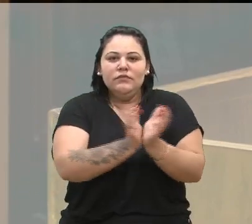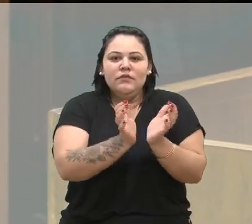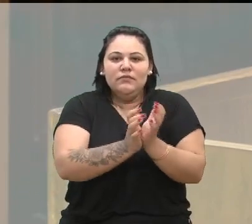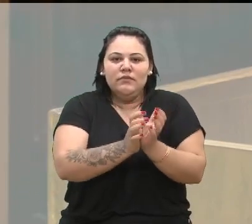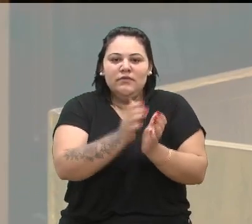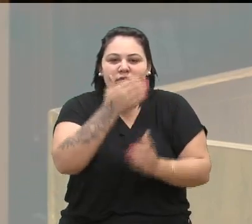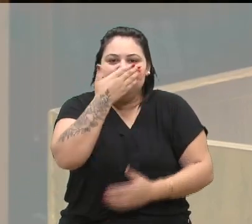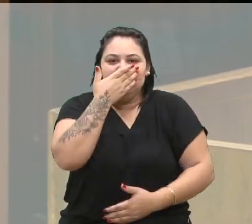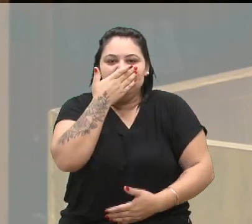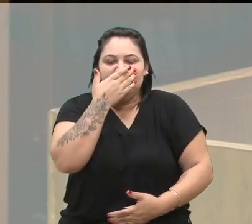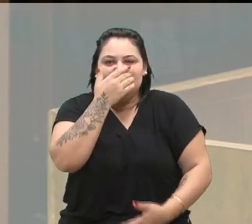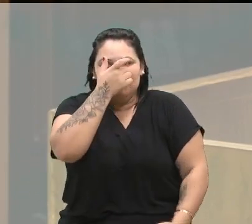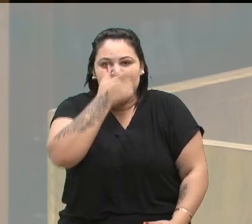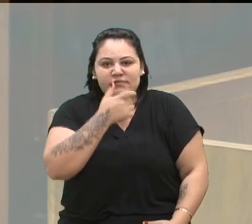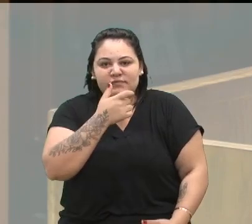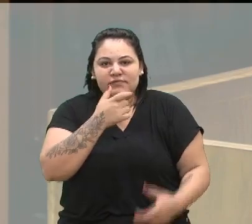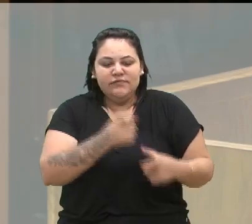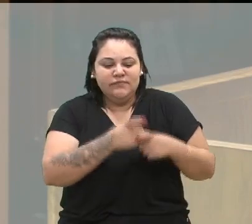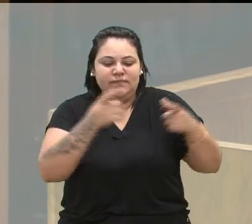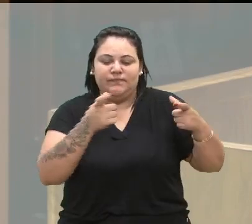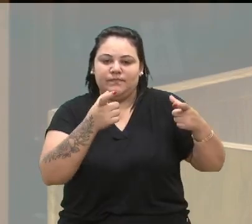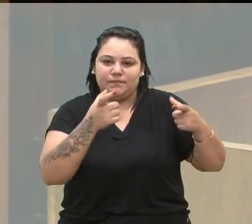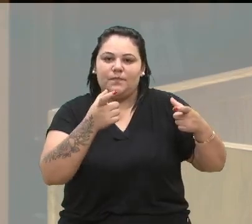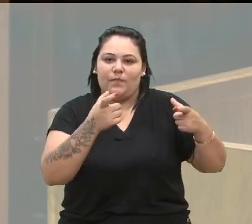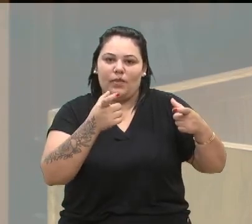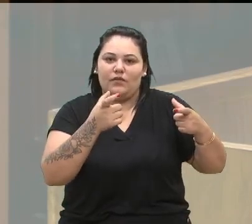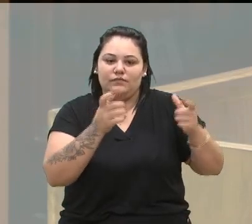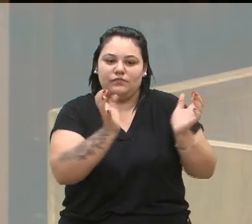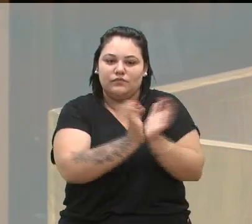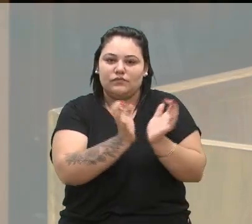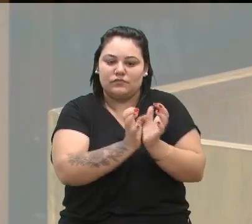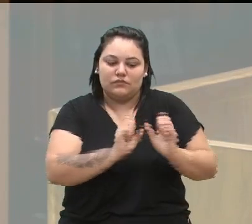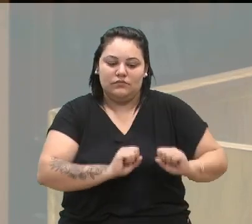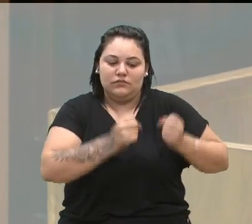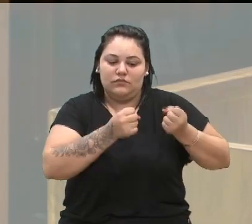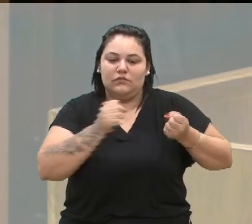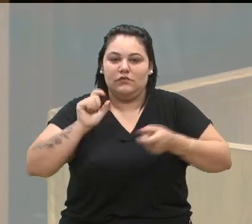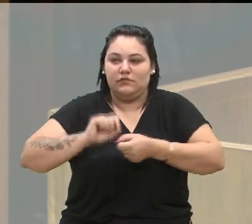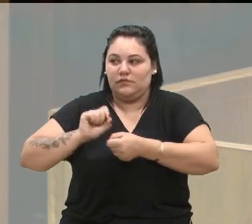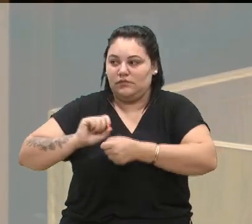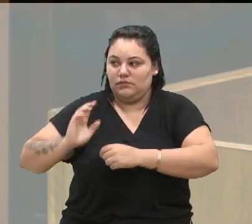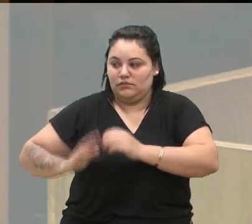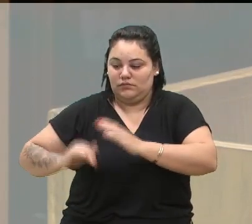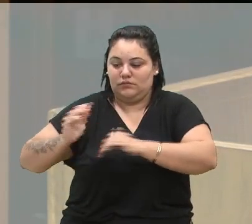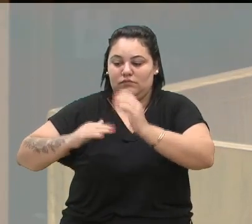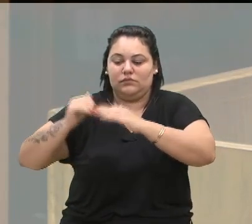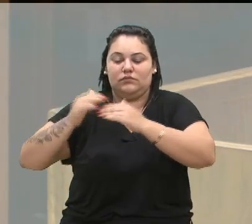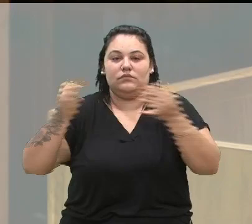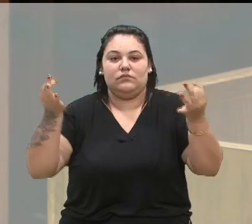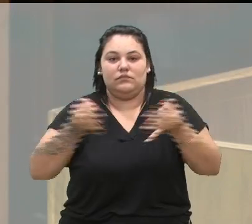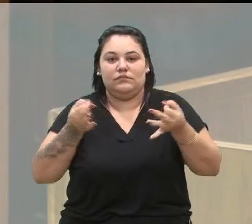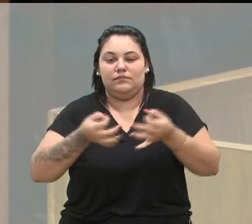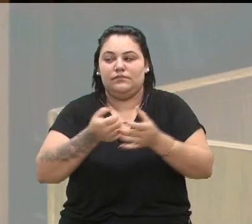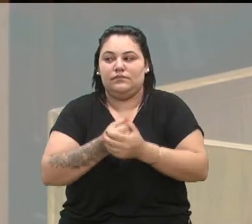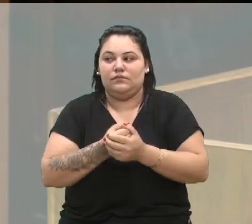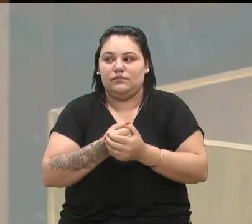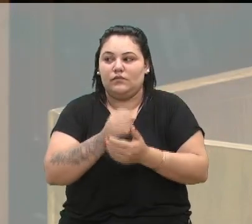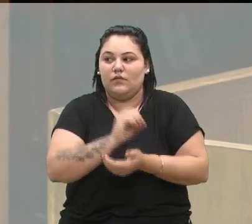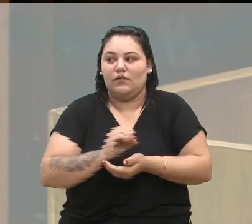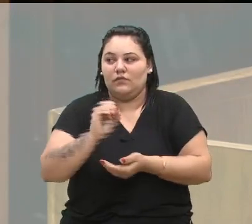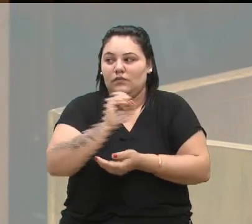dizer aqui, uma das maiores frentes desta Casa Legislativa e que tem desenvolvido um trabalho incrível, né? Então, a gente poderia falar